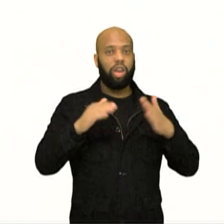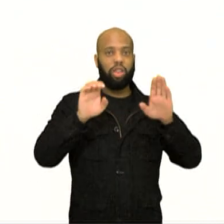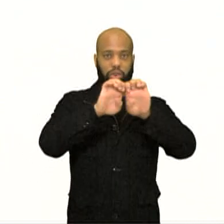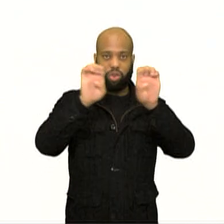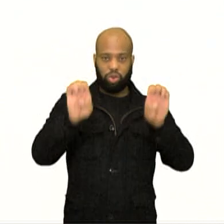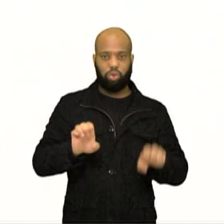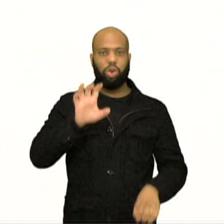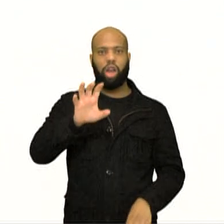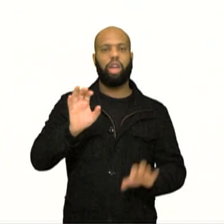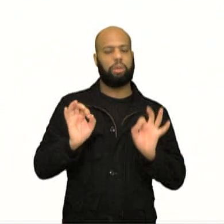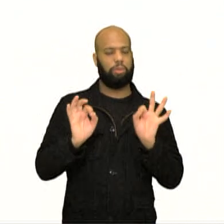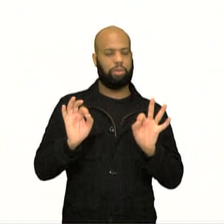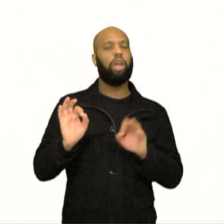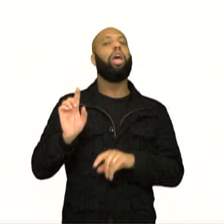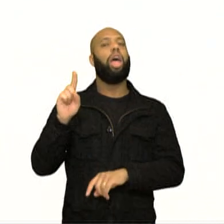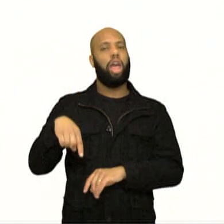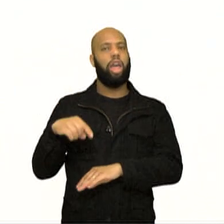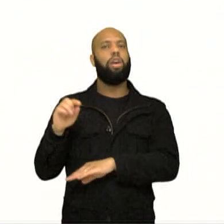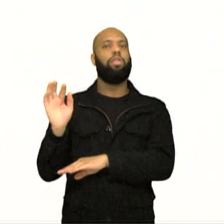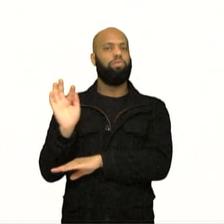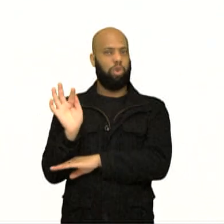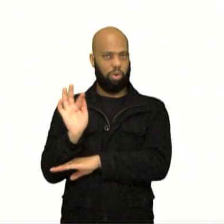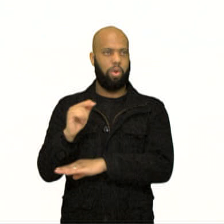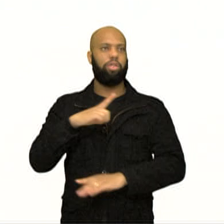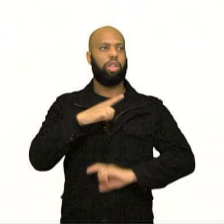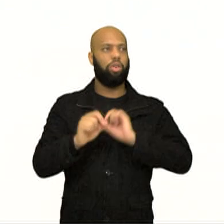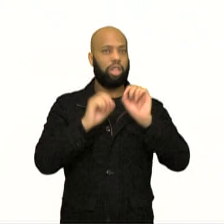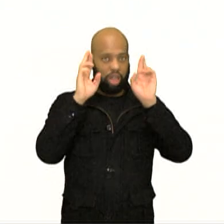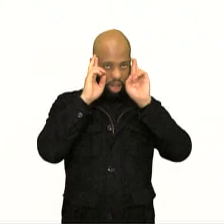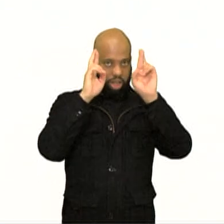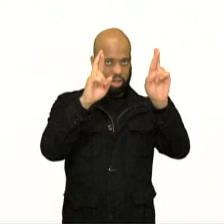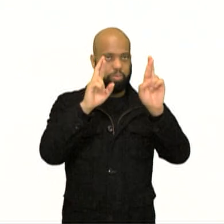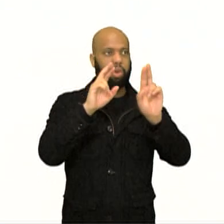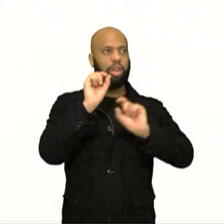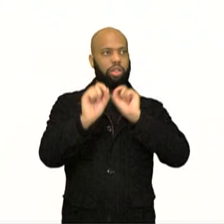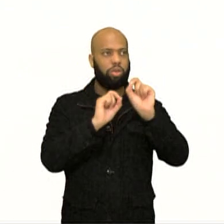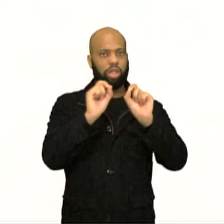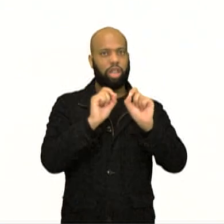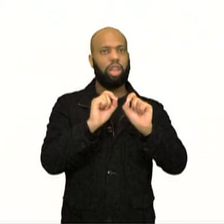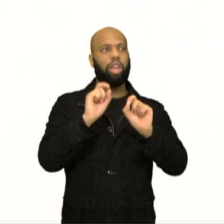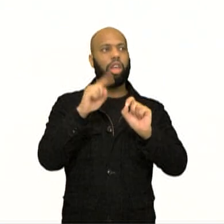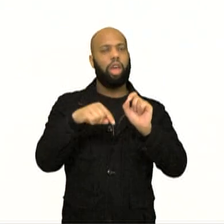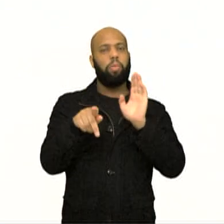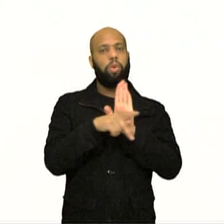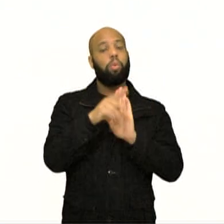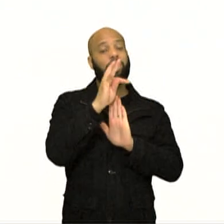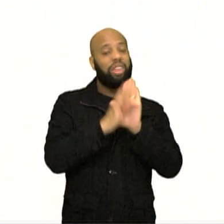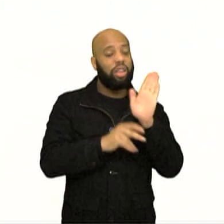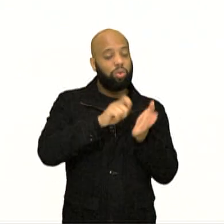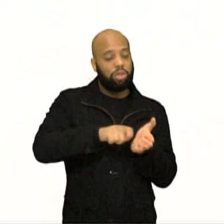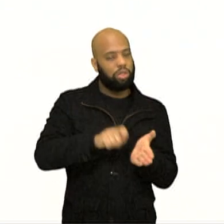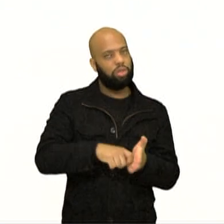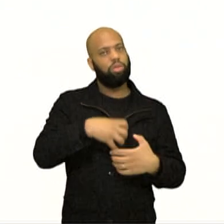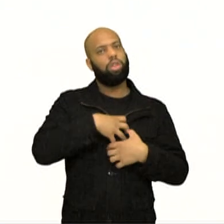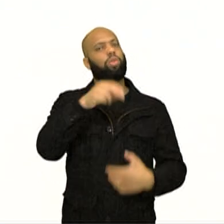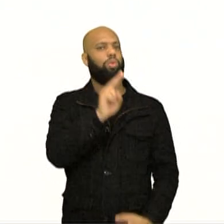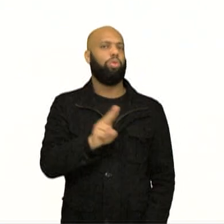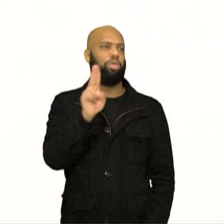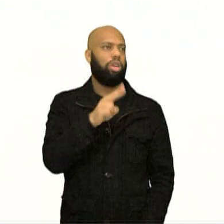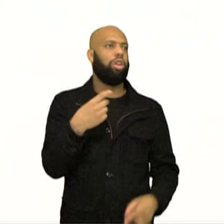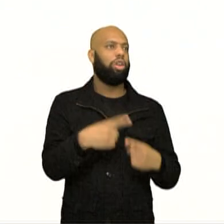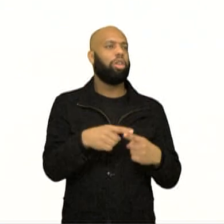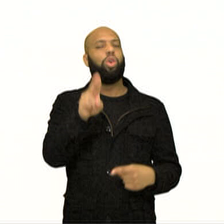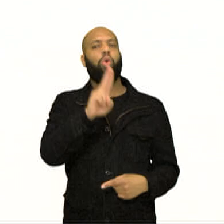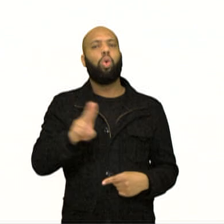muito elegante, confere uma respeitabilidade, uma confiabilidade aos textos escritos, que é justamente o uso